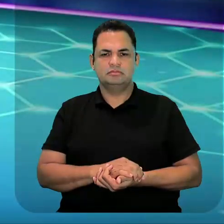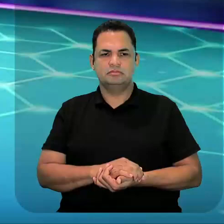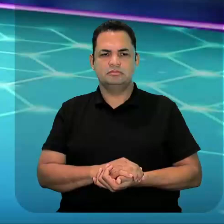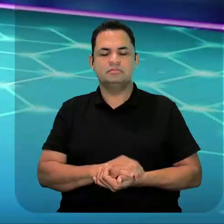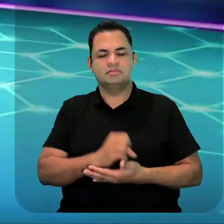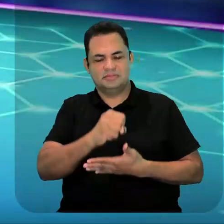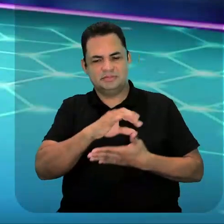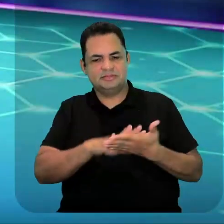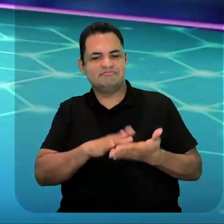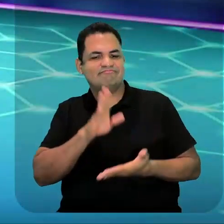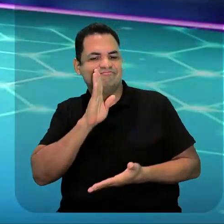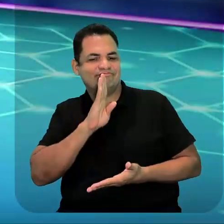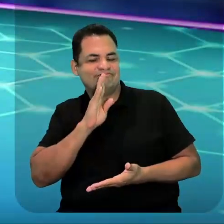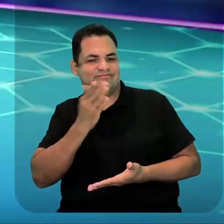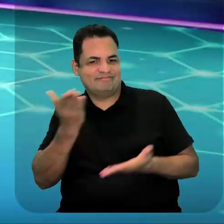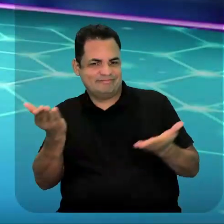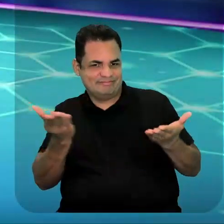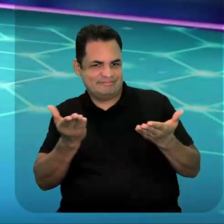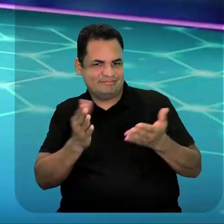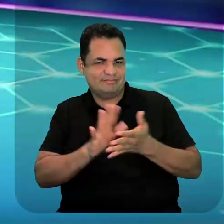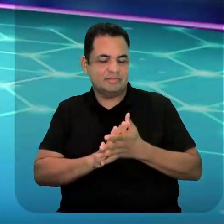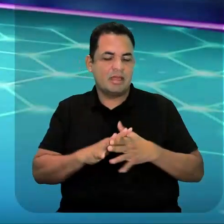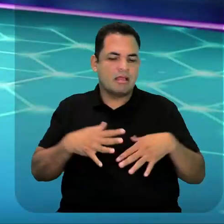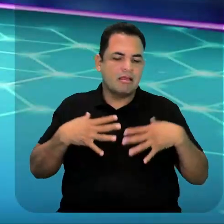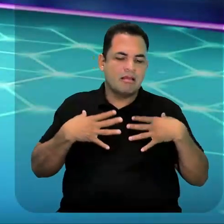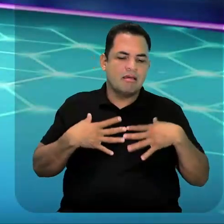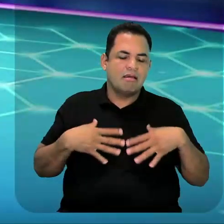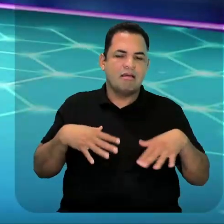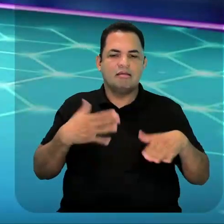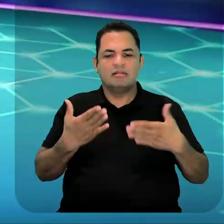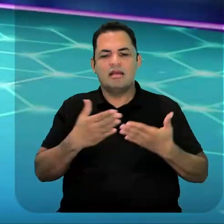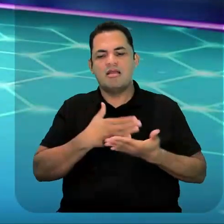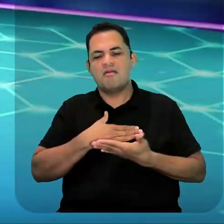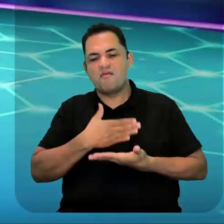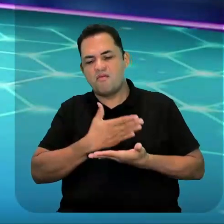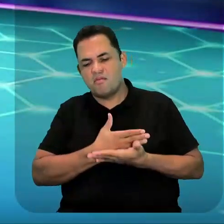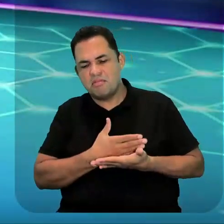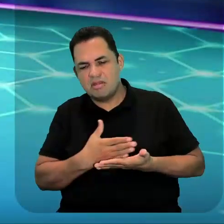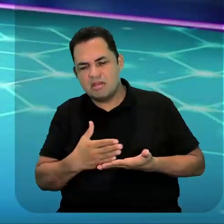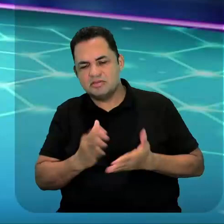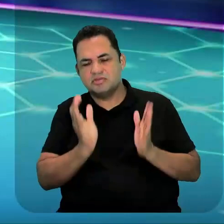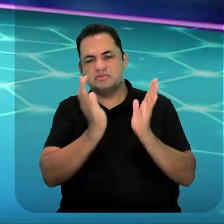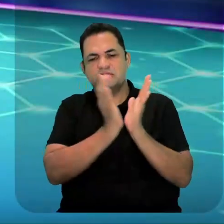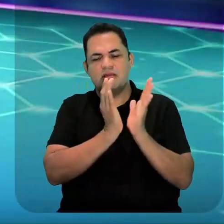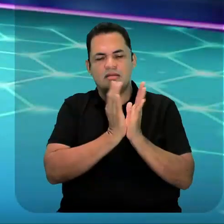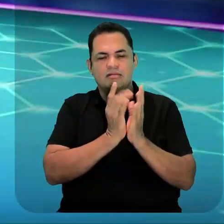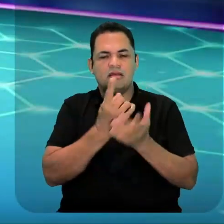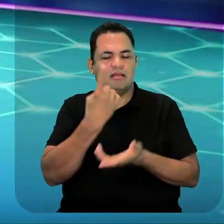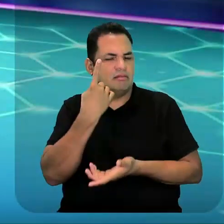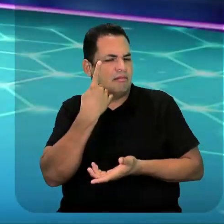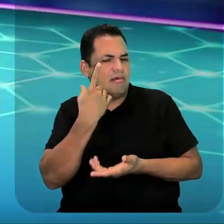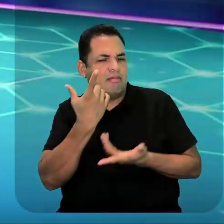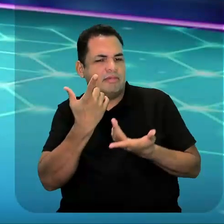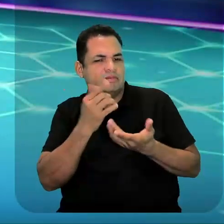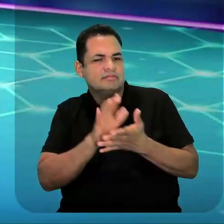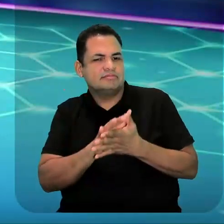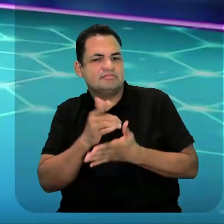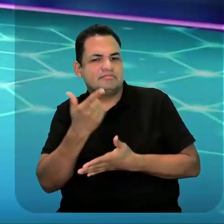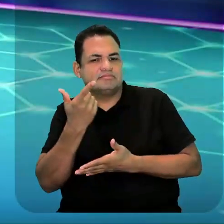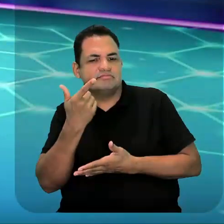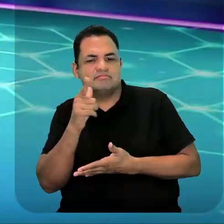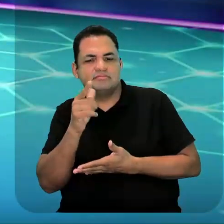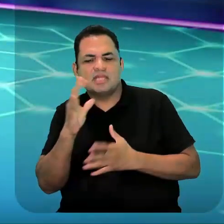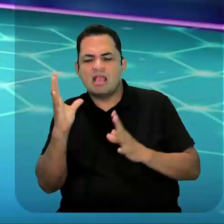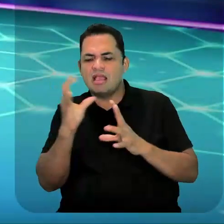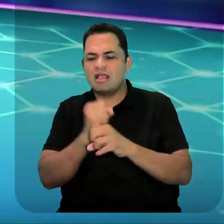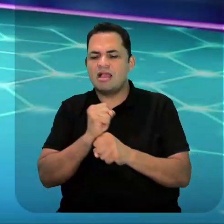Atividade bacana, não foi? Atividade leve, início de unidade, onde você pensa assim, nossa, não teve